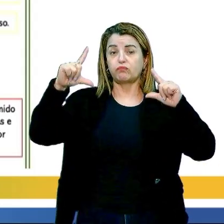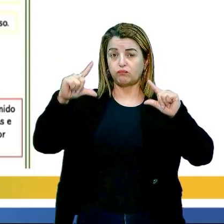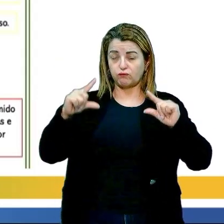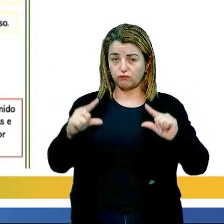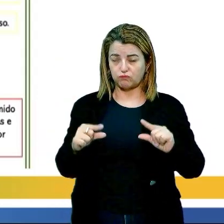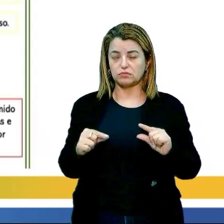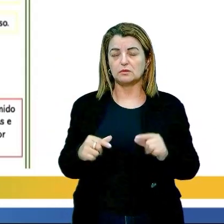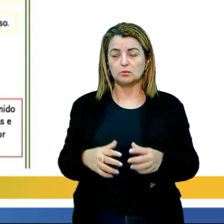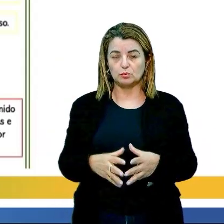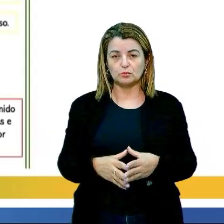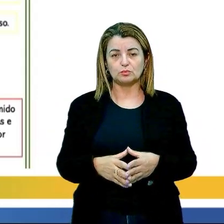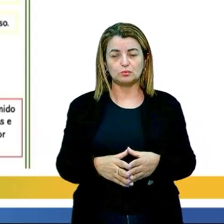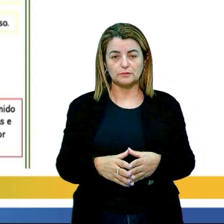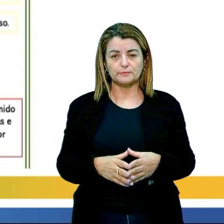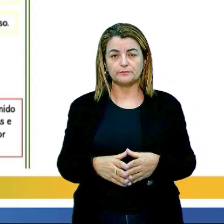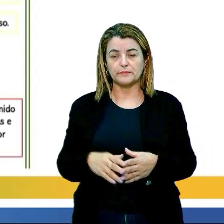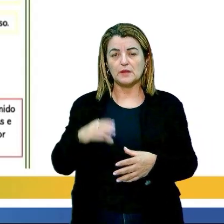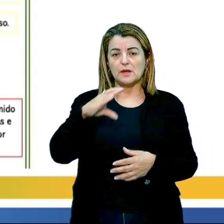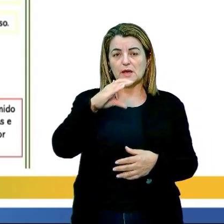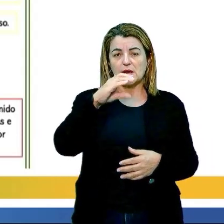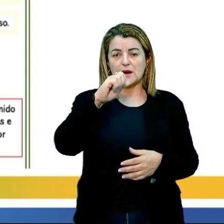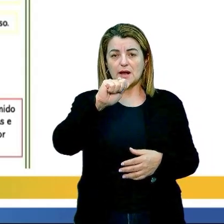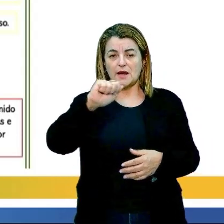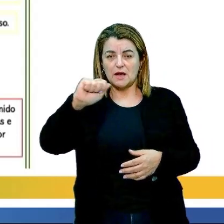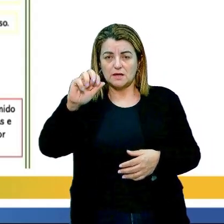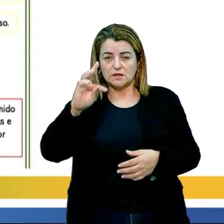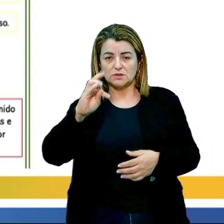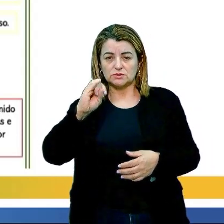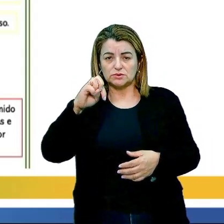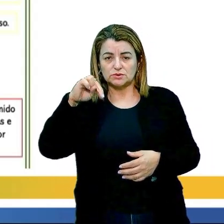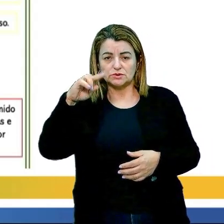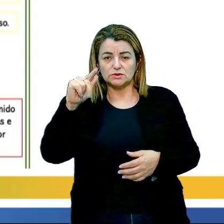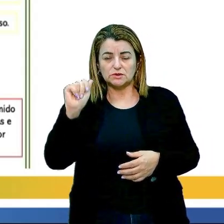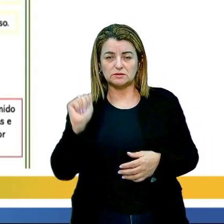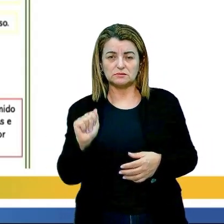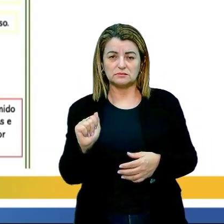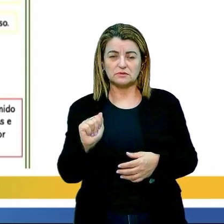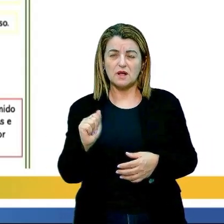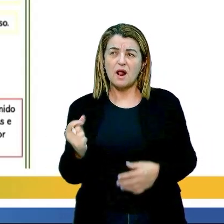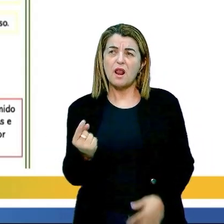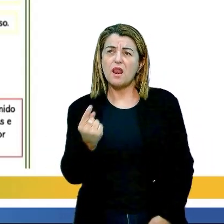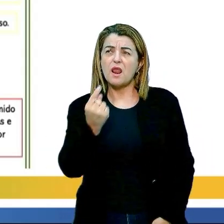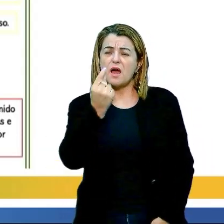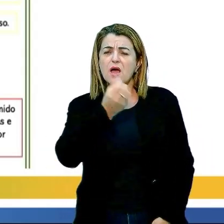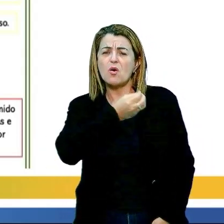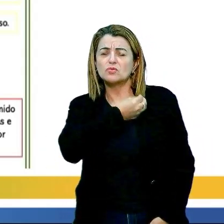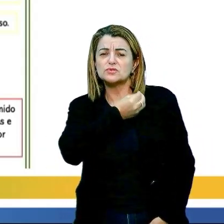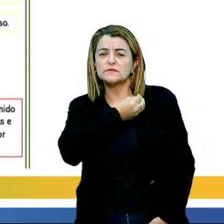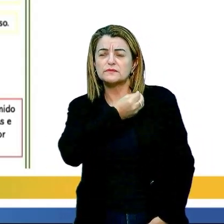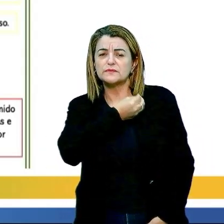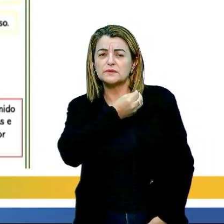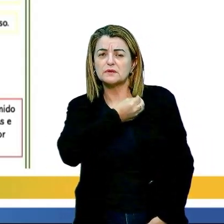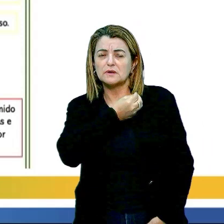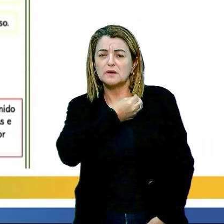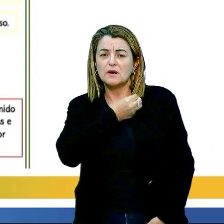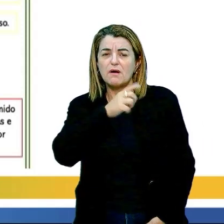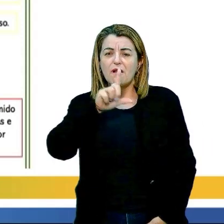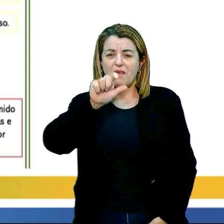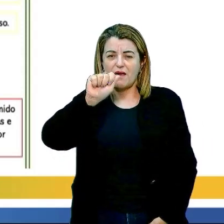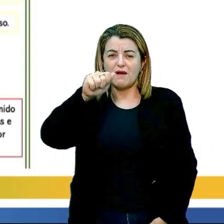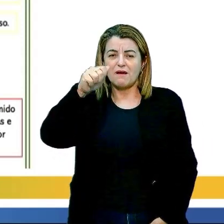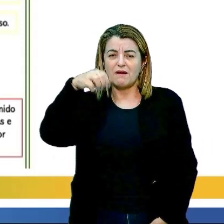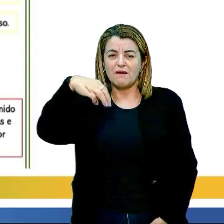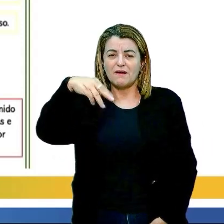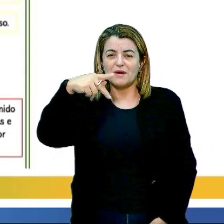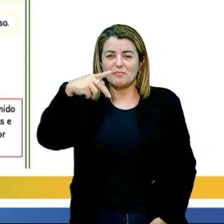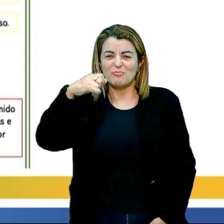bastante depredada. A Caatinga, que é lá onde vivia o Lampião